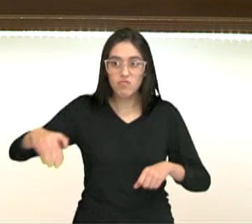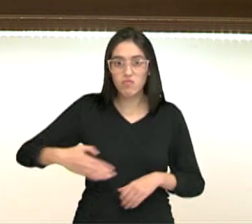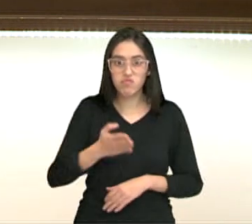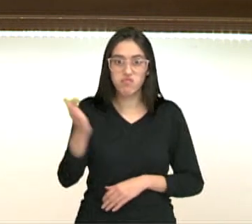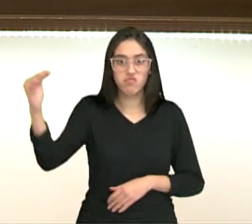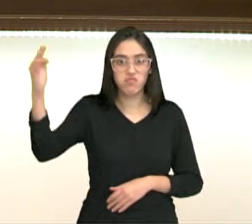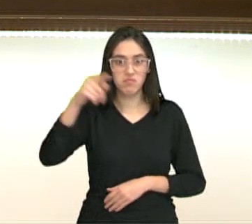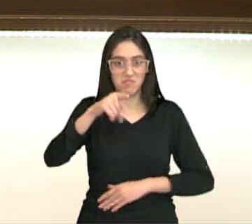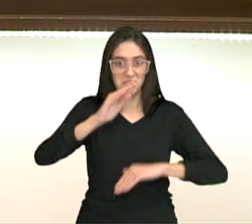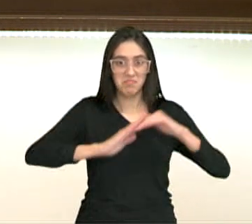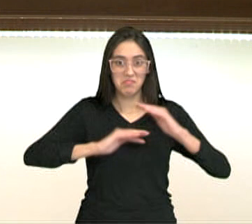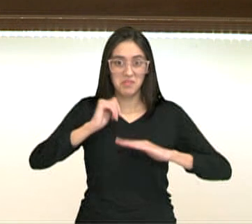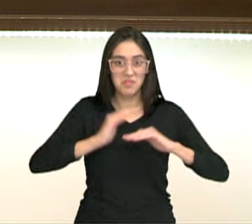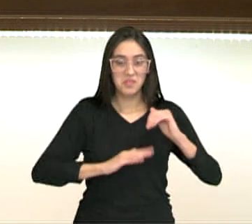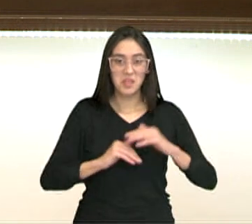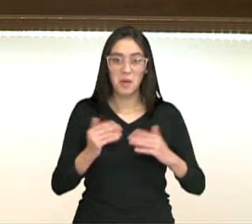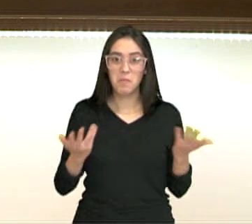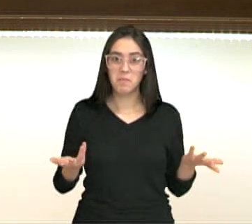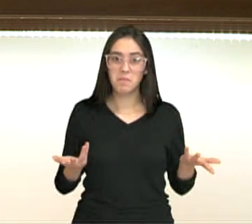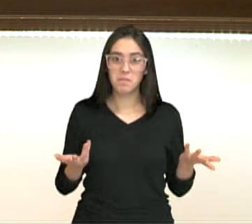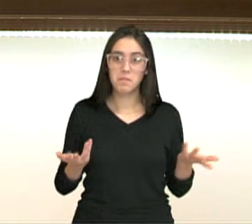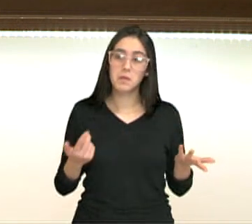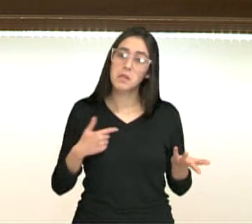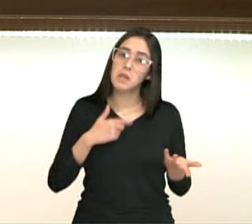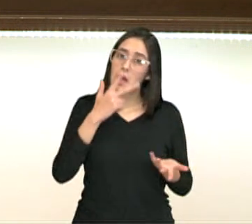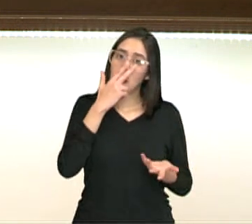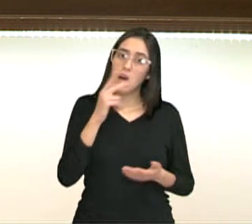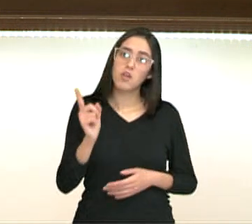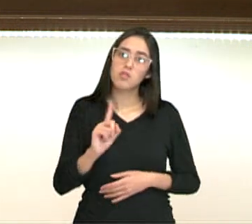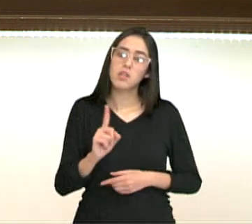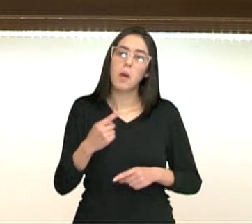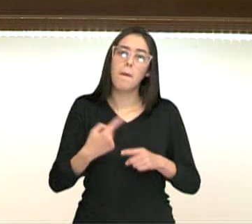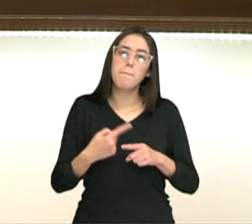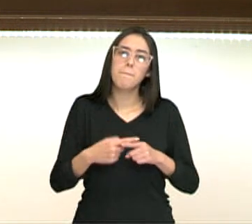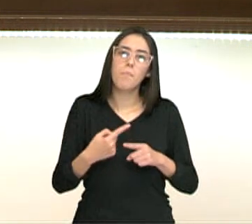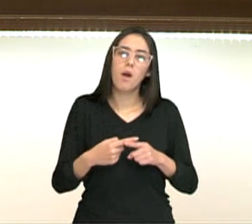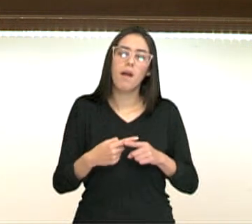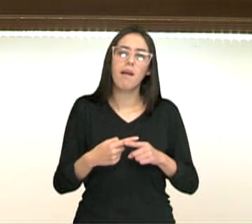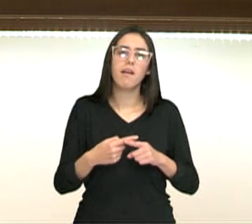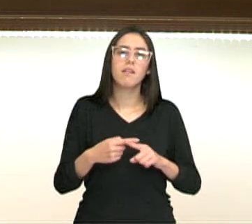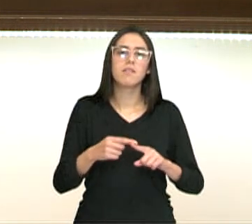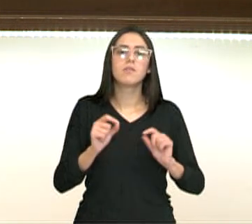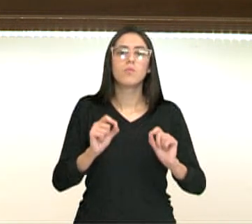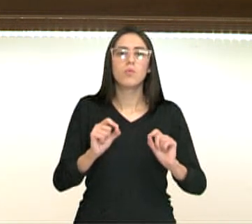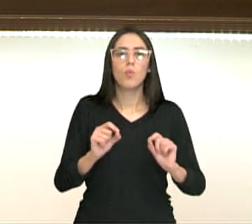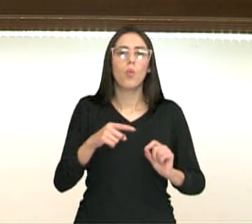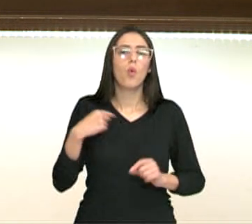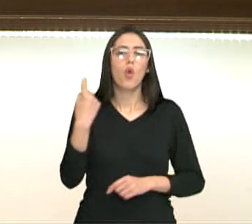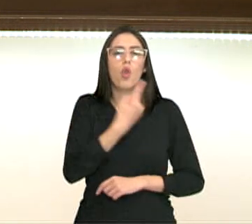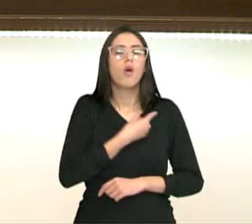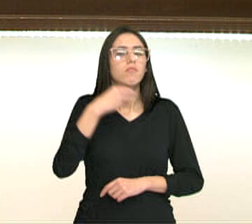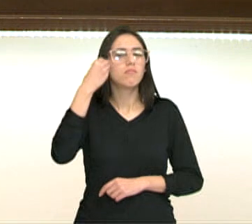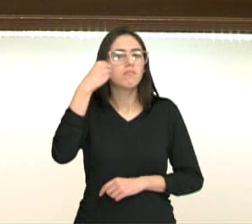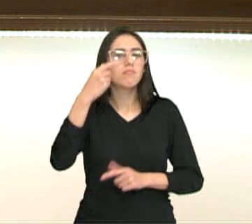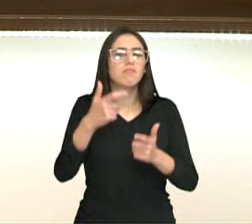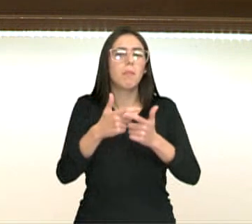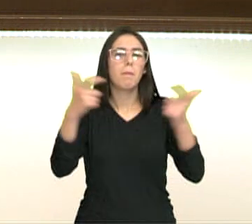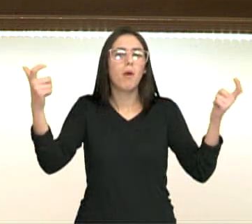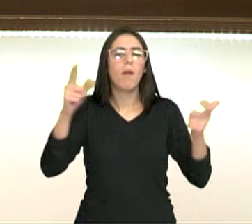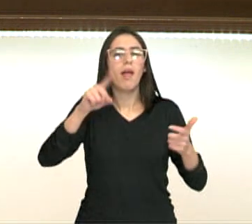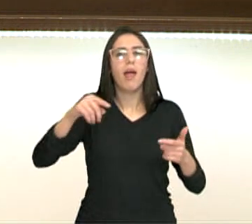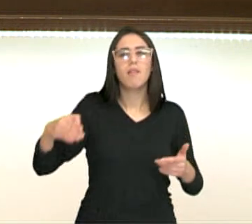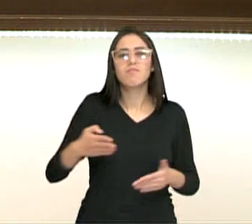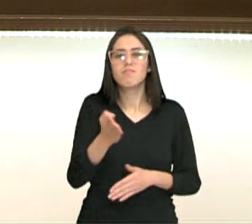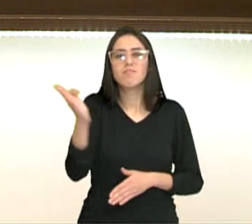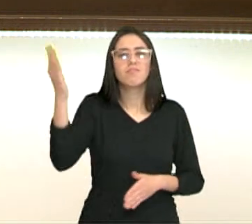atleta, praticante de mountain bike? Eu acredito que não, né? Pela experiência que nós temos, nós sabemos que o mais comum é vocês terem essa